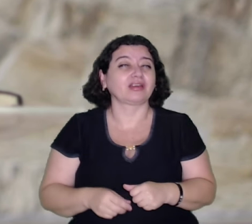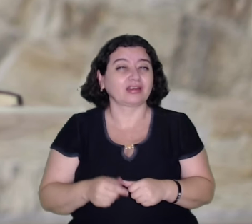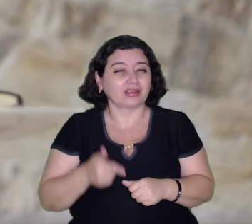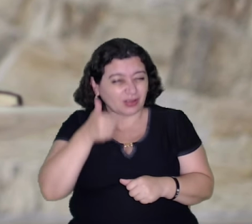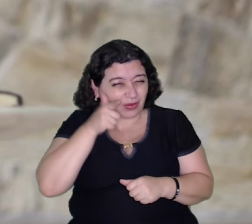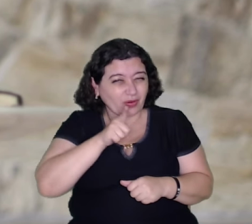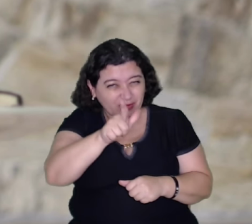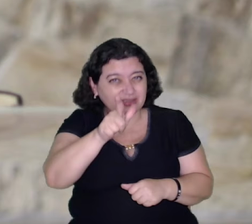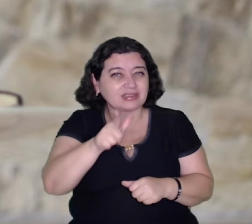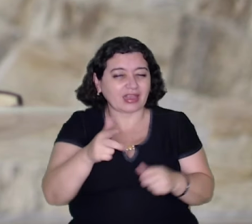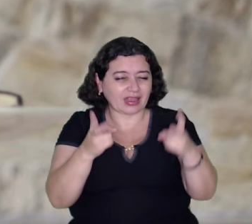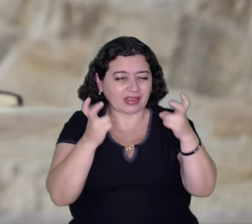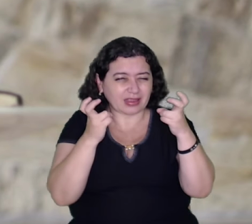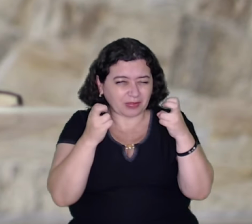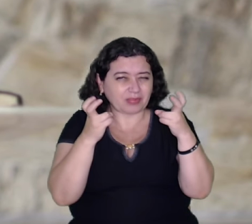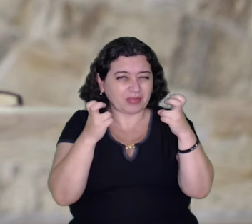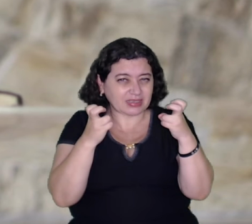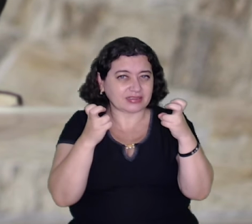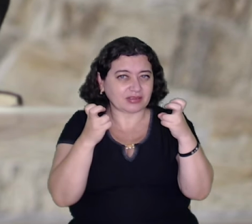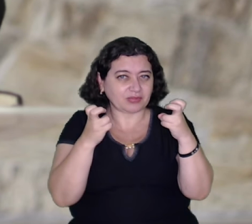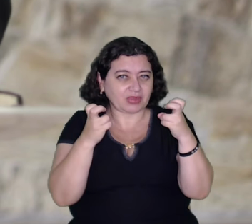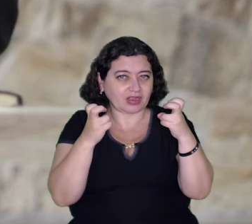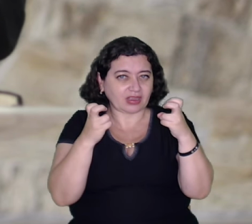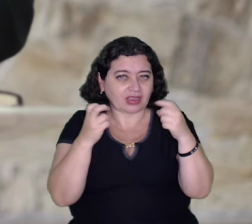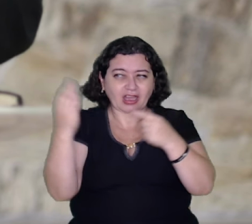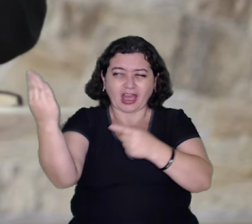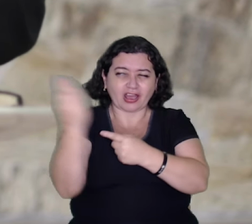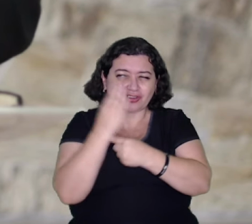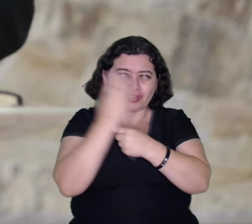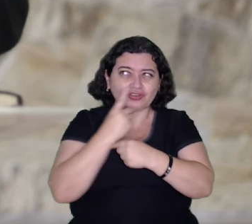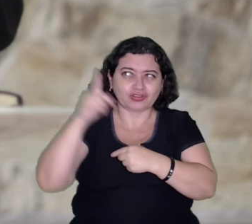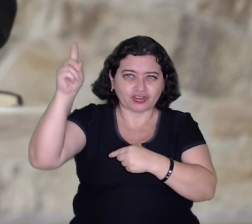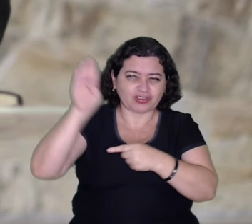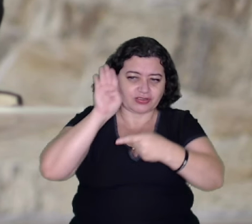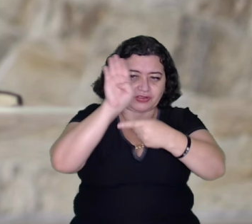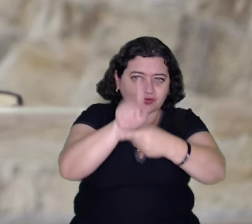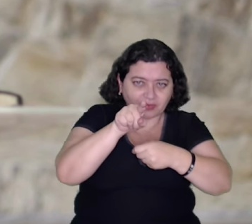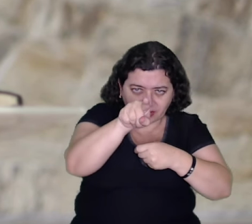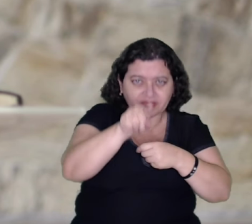os movimentos de Deus em teu favor?